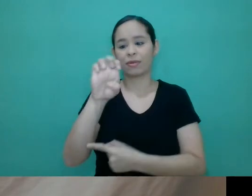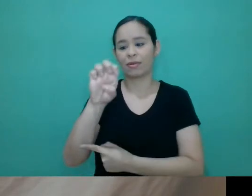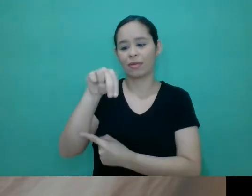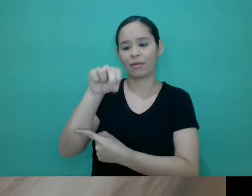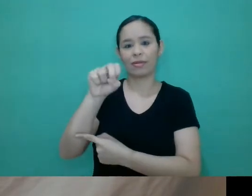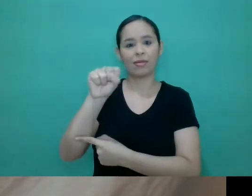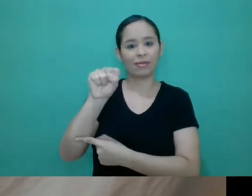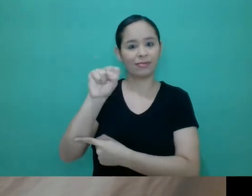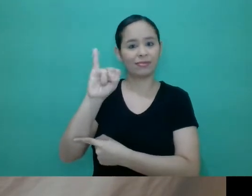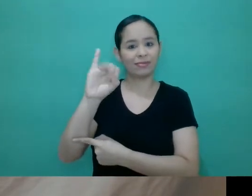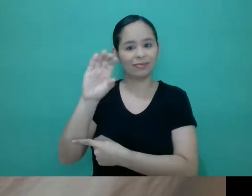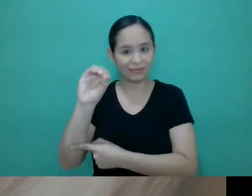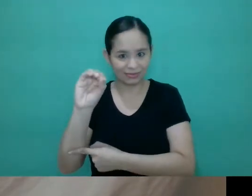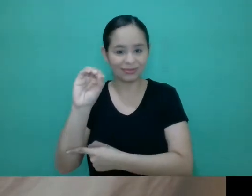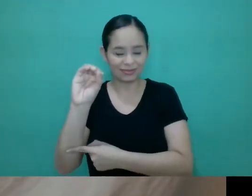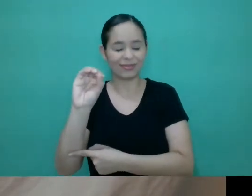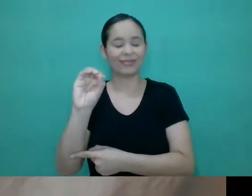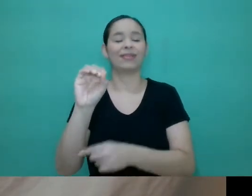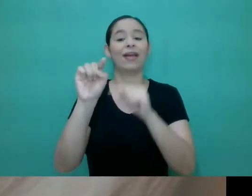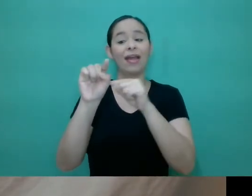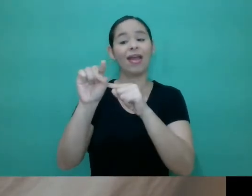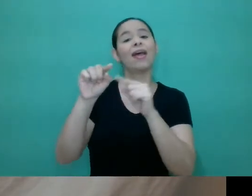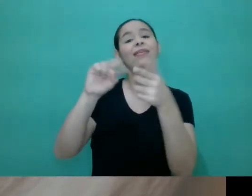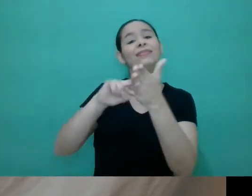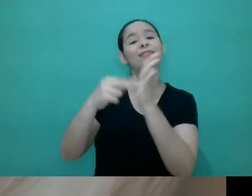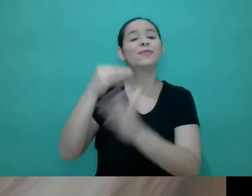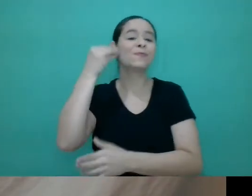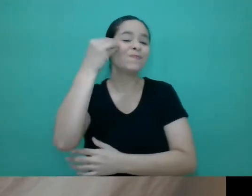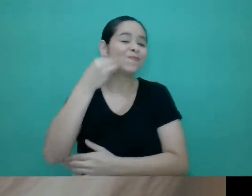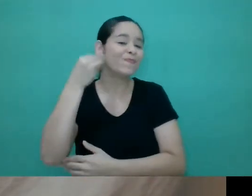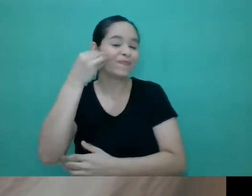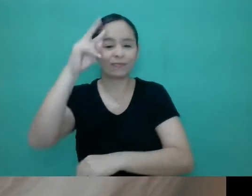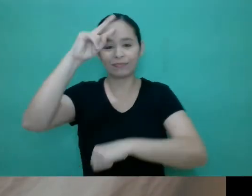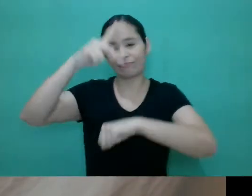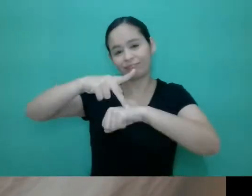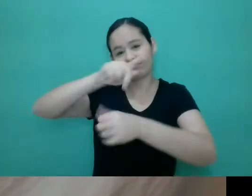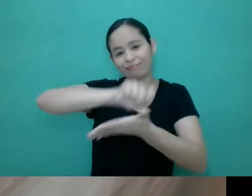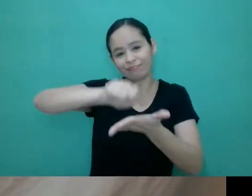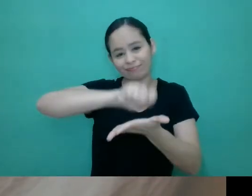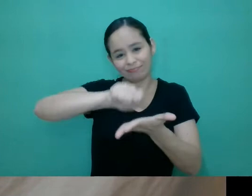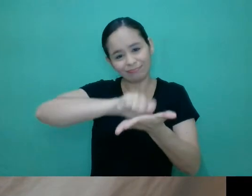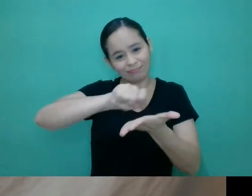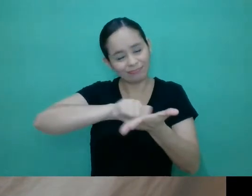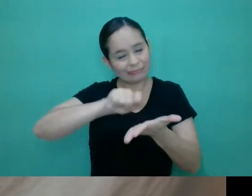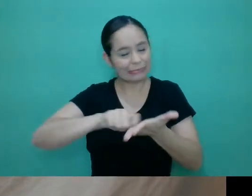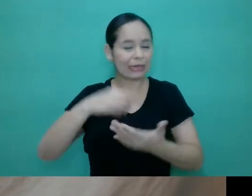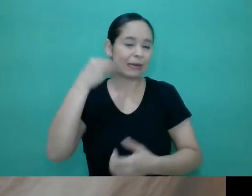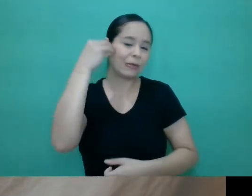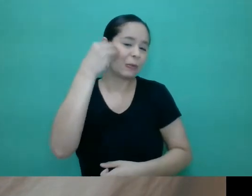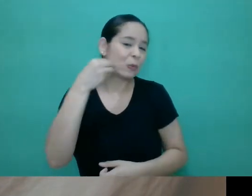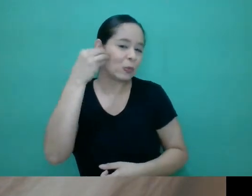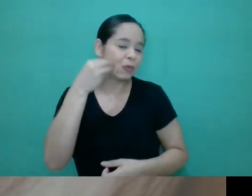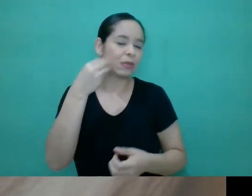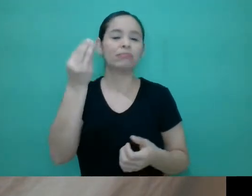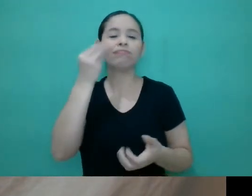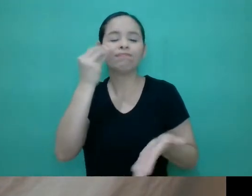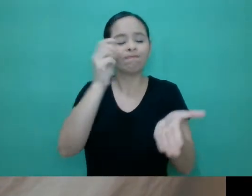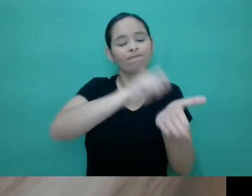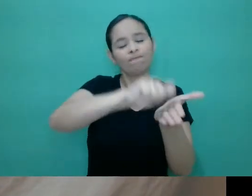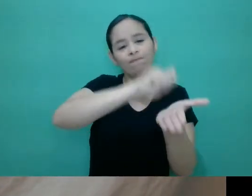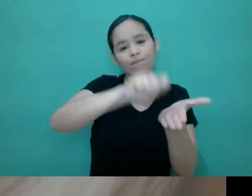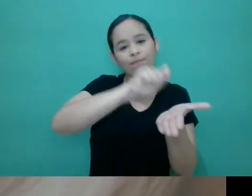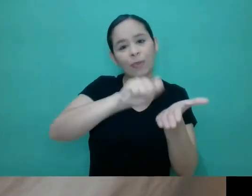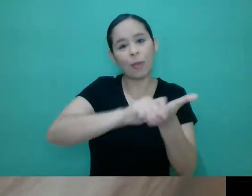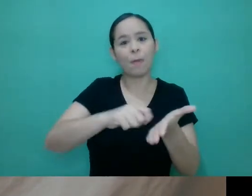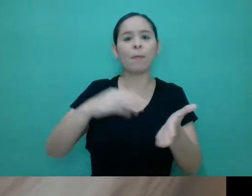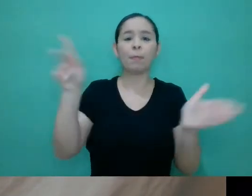les essais, na obra dele. É uma experiência do autor, né, uma experiência de escrever sobre sua